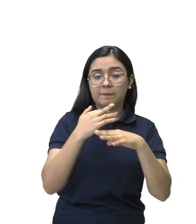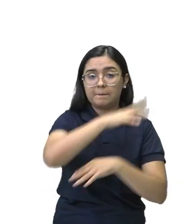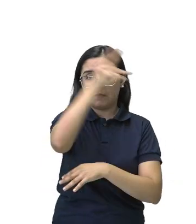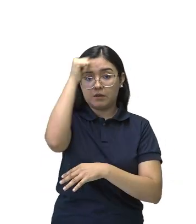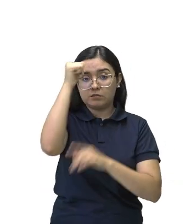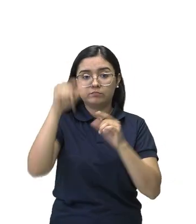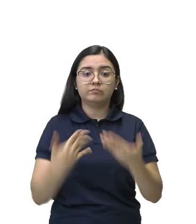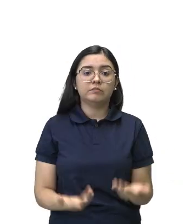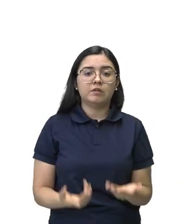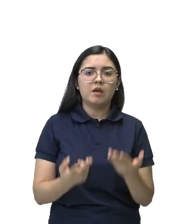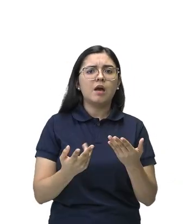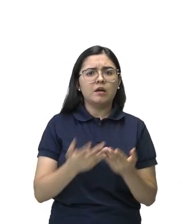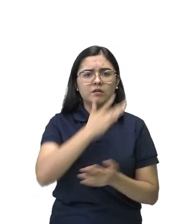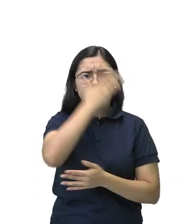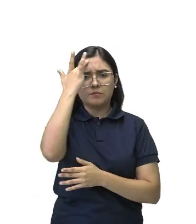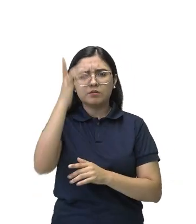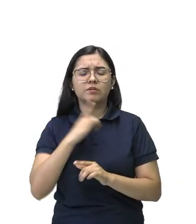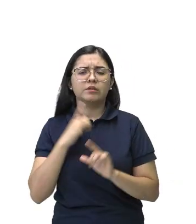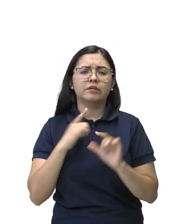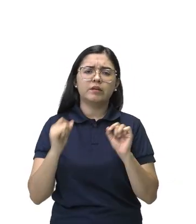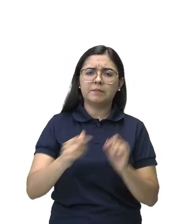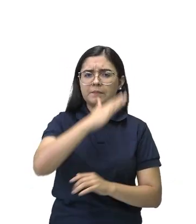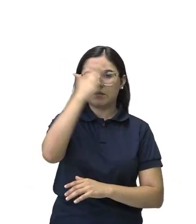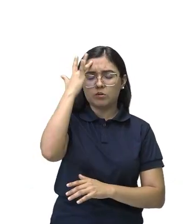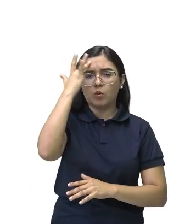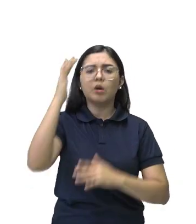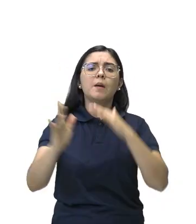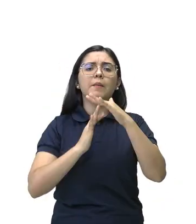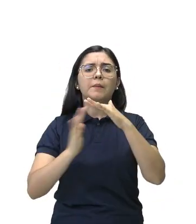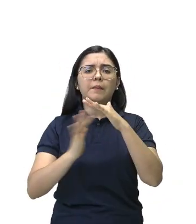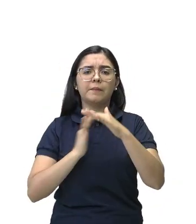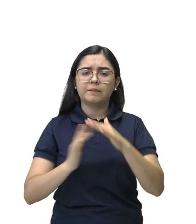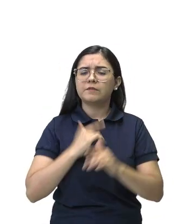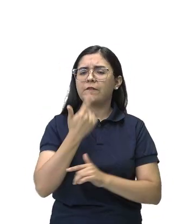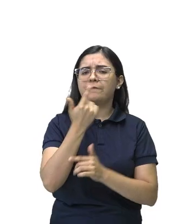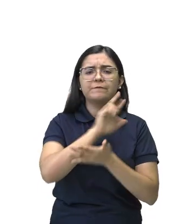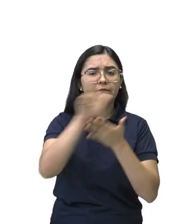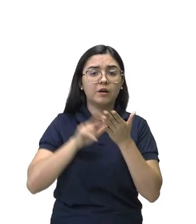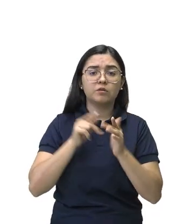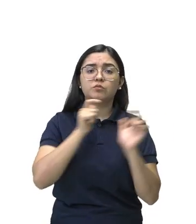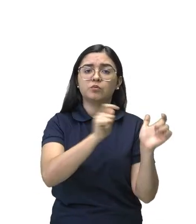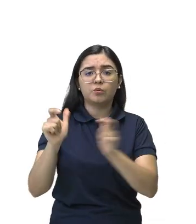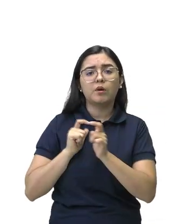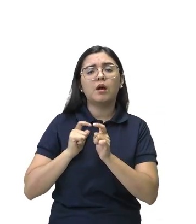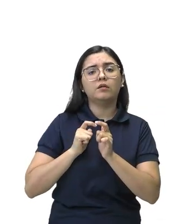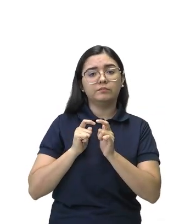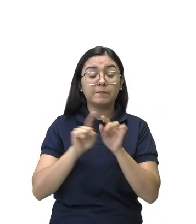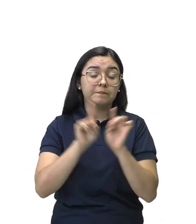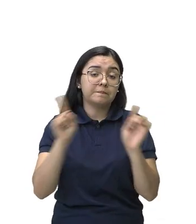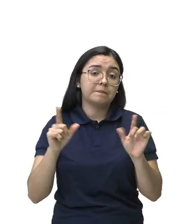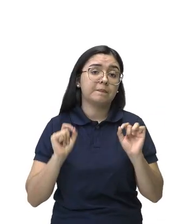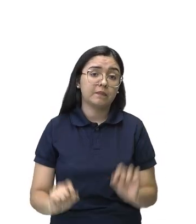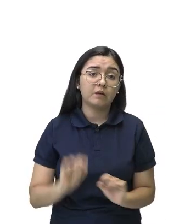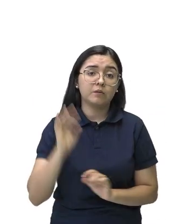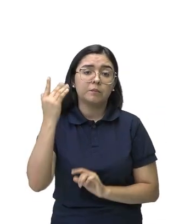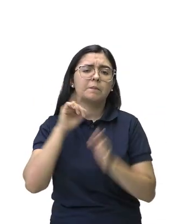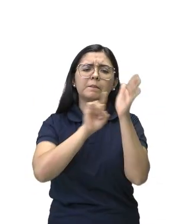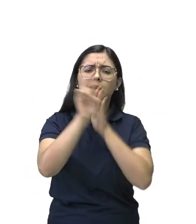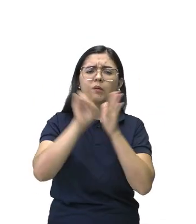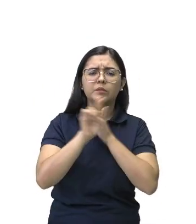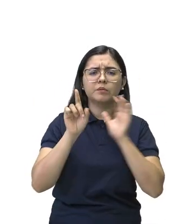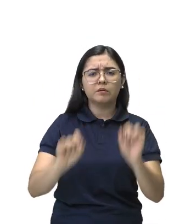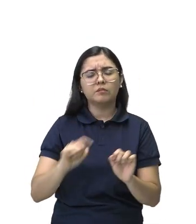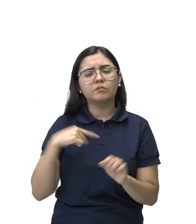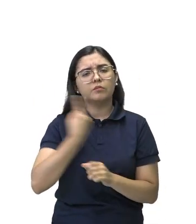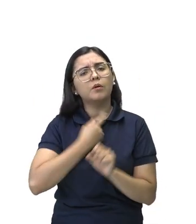só, a cidade recebe muitos imigrantes, muita gente vem de vários lugares para cá. E fica aí uma pergunta que